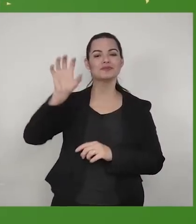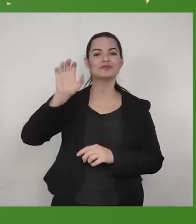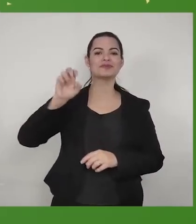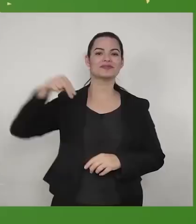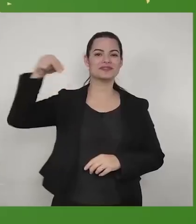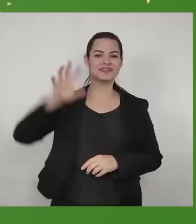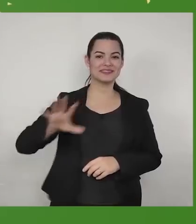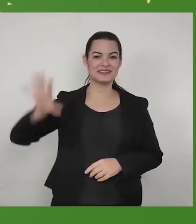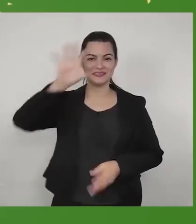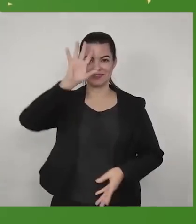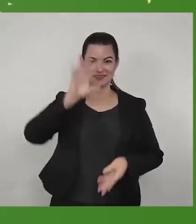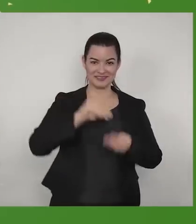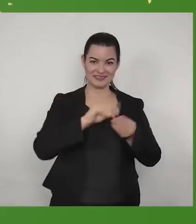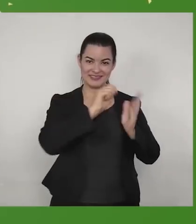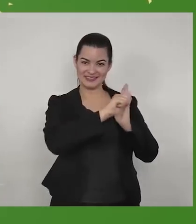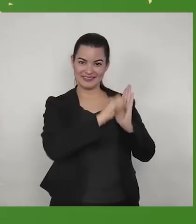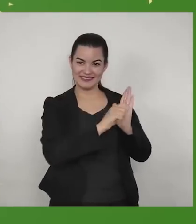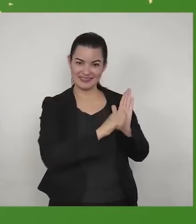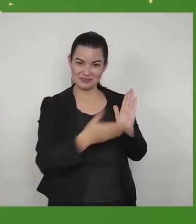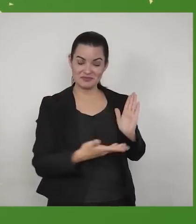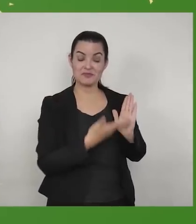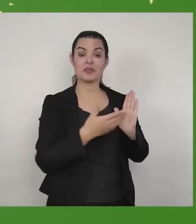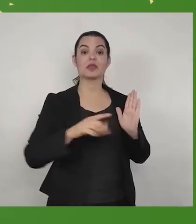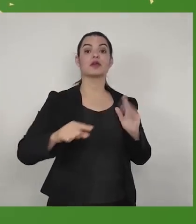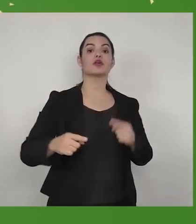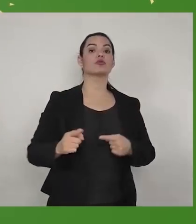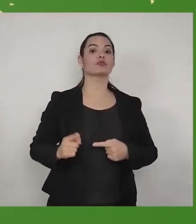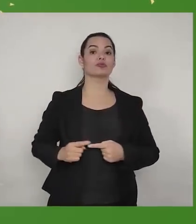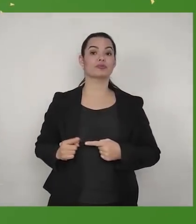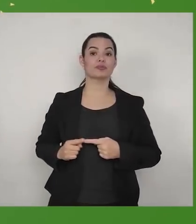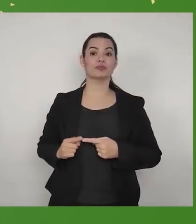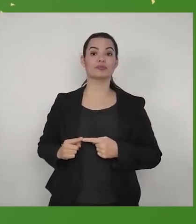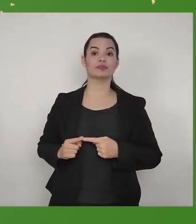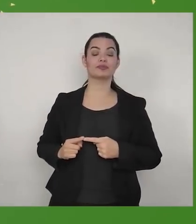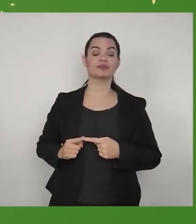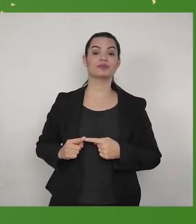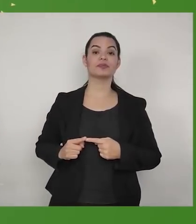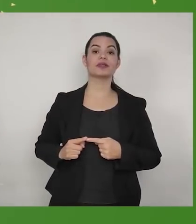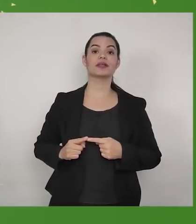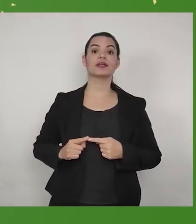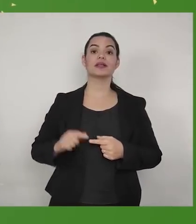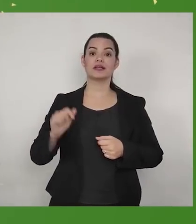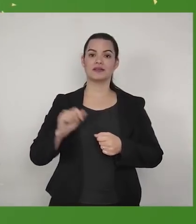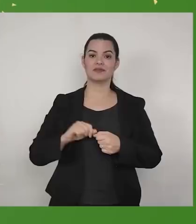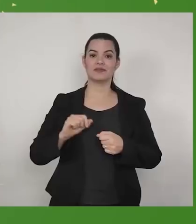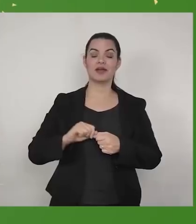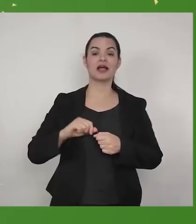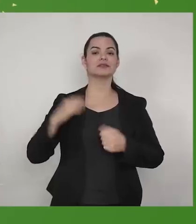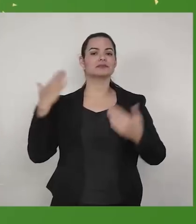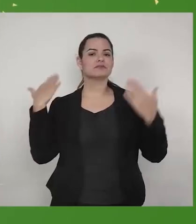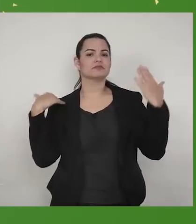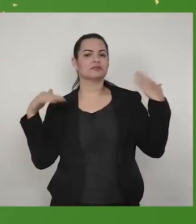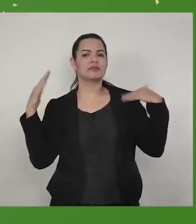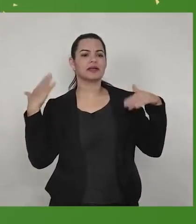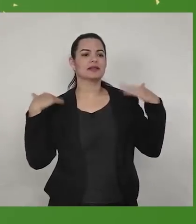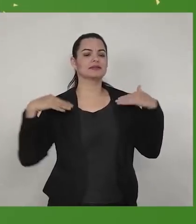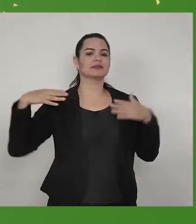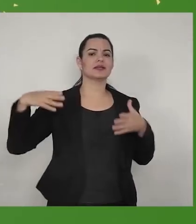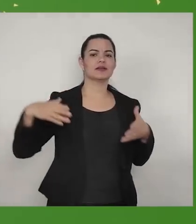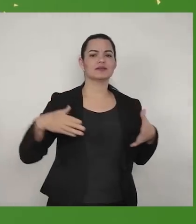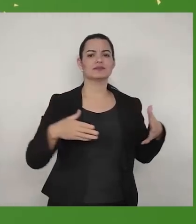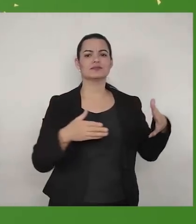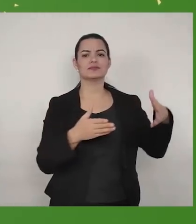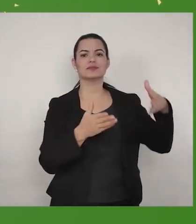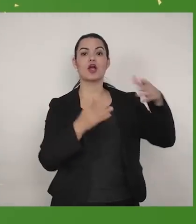nosso desafio. Então, no primeiro momento, vocês farão um tour pela região